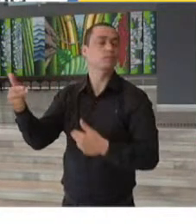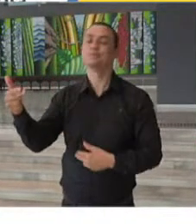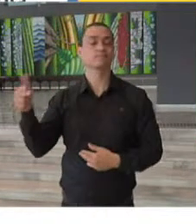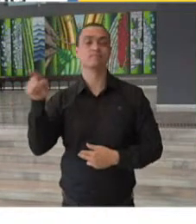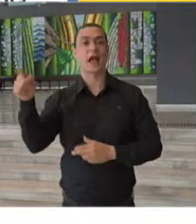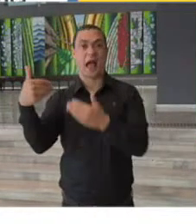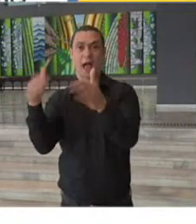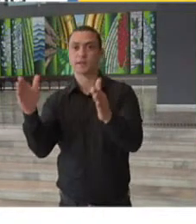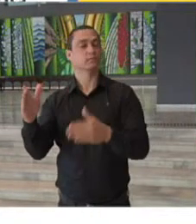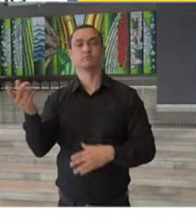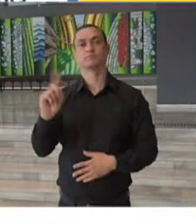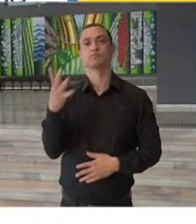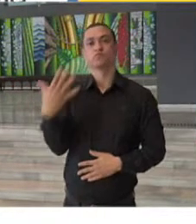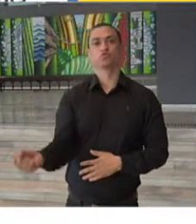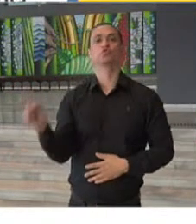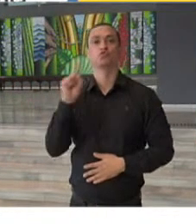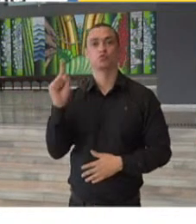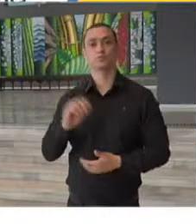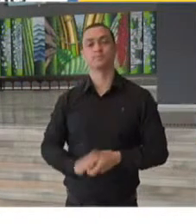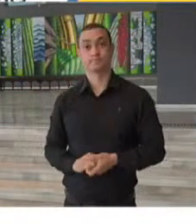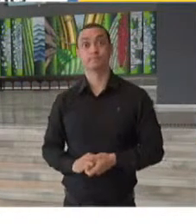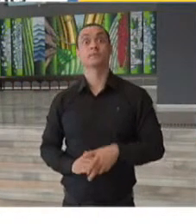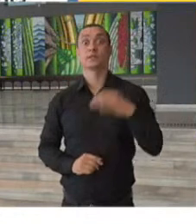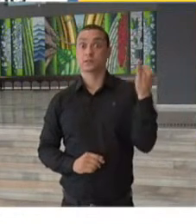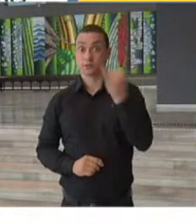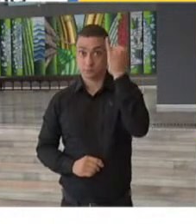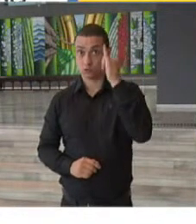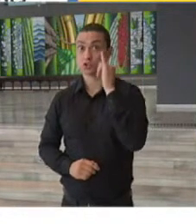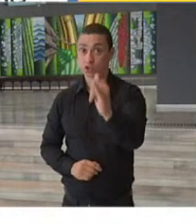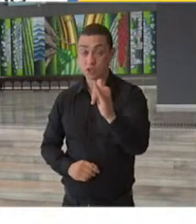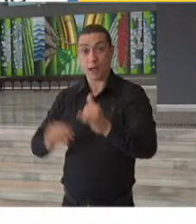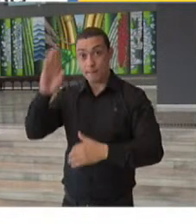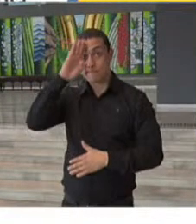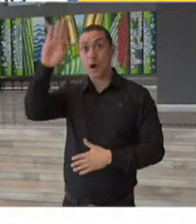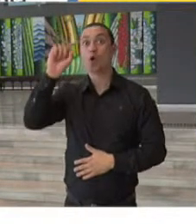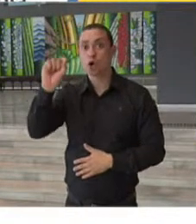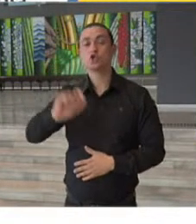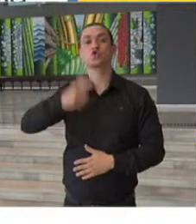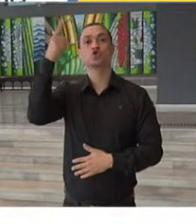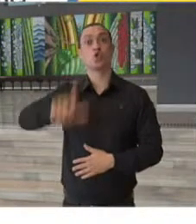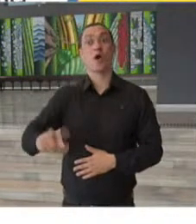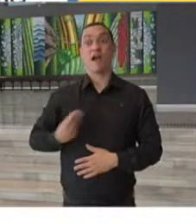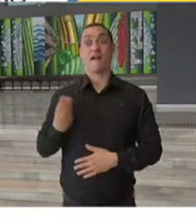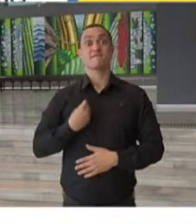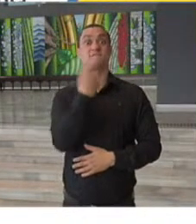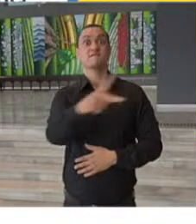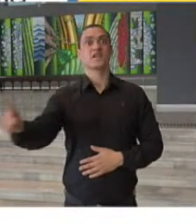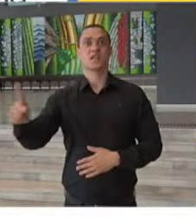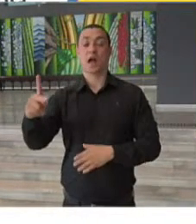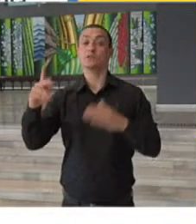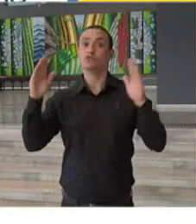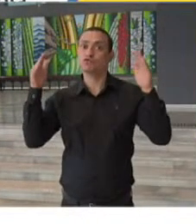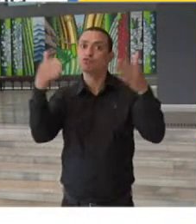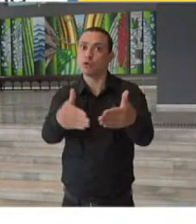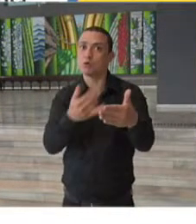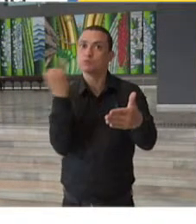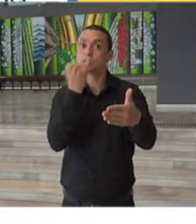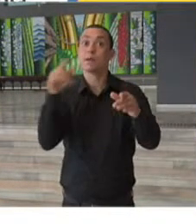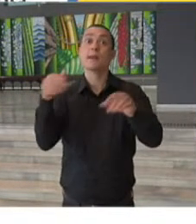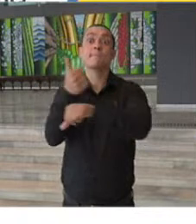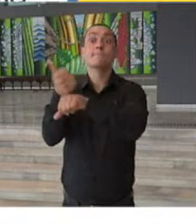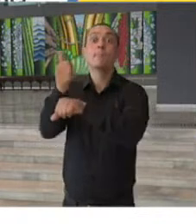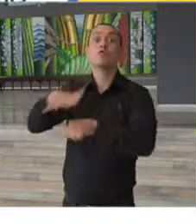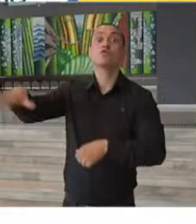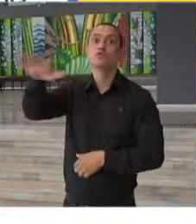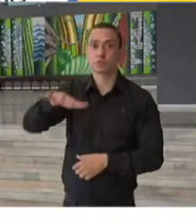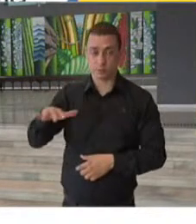não poderá retornar, certo? Isso é muito importante. A prioridade, de novo, é a vida dos nossos estudantes e dos nossos profissionais.